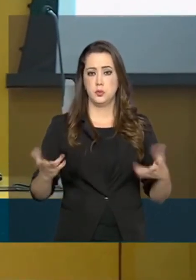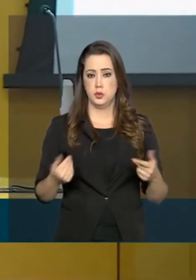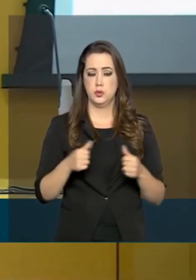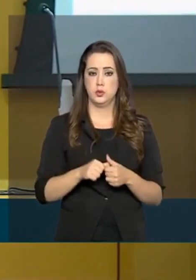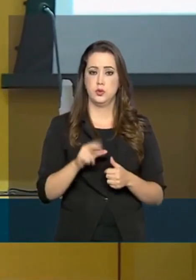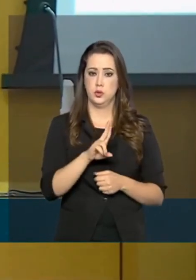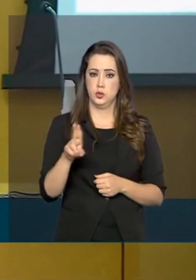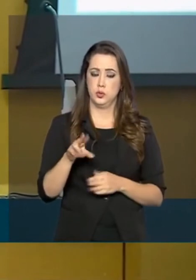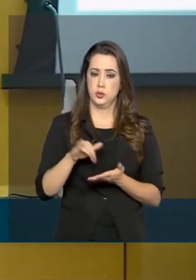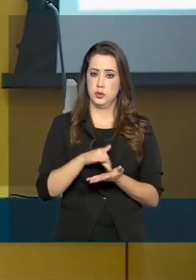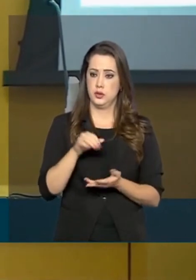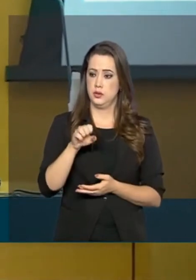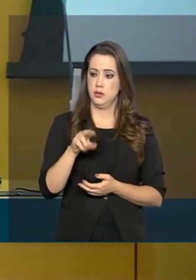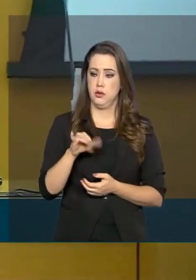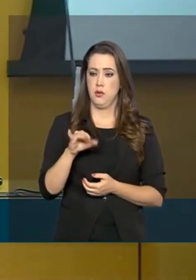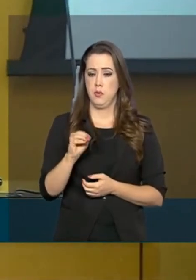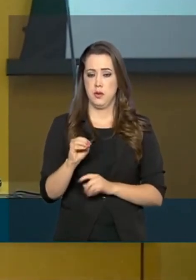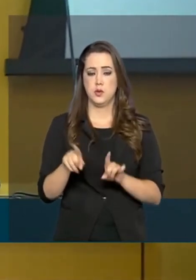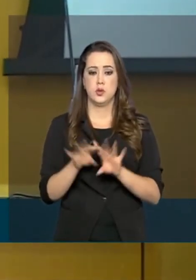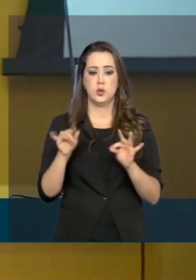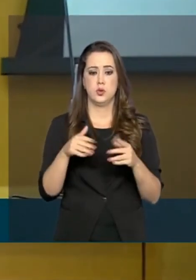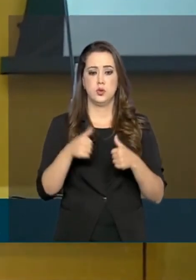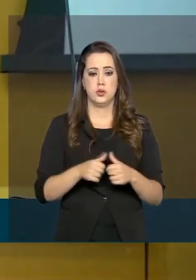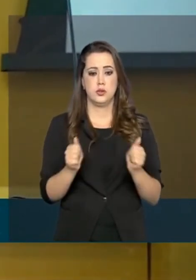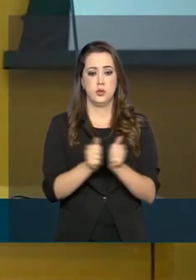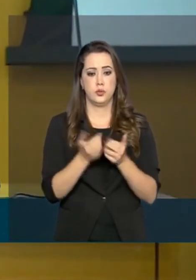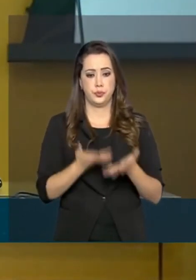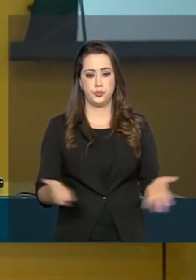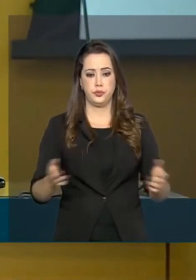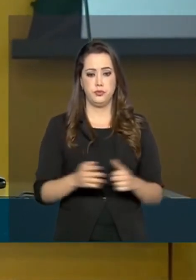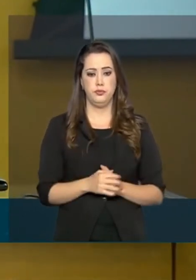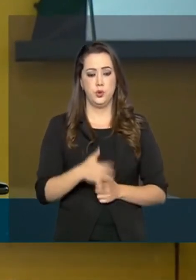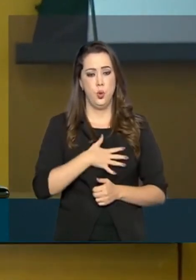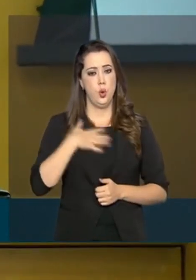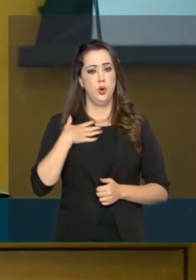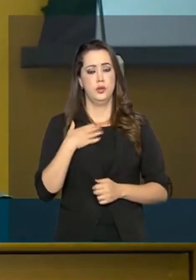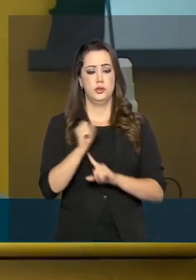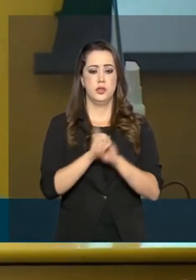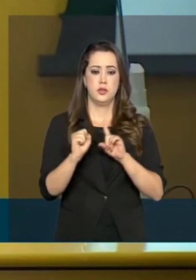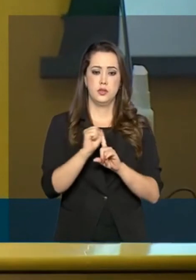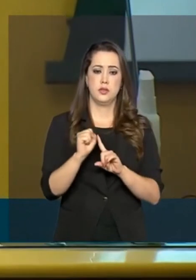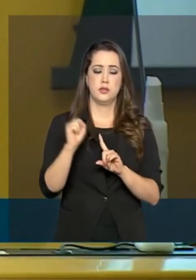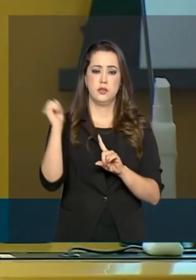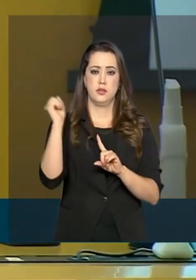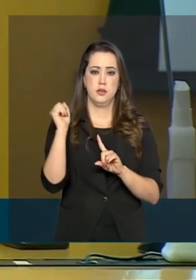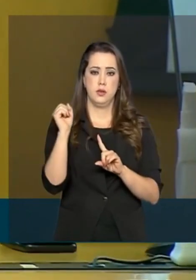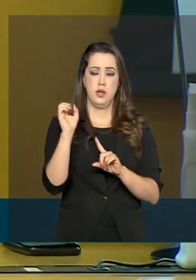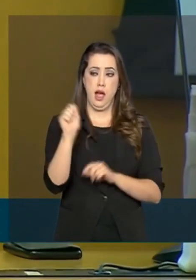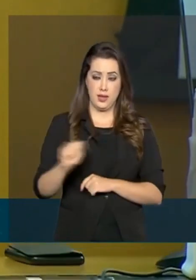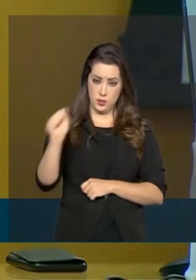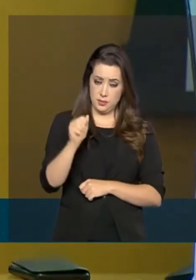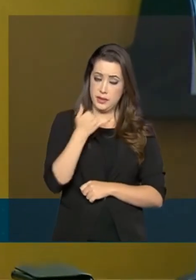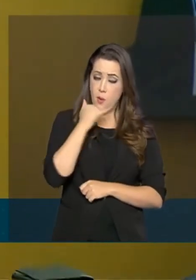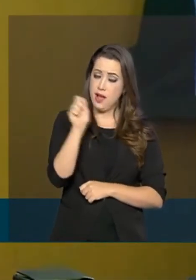Elcio Franco, e cumprimento a todos presentes aqui. É com muita honra que a Associação Brasileira de Psiquiatria se encontra aqui